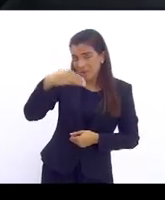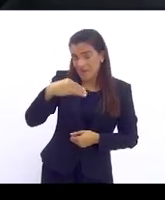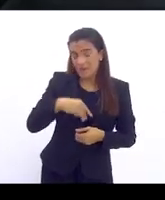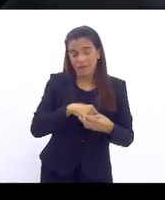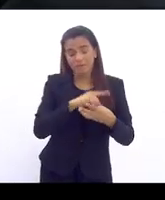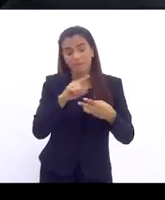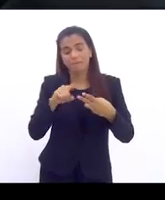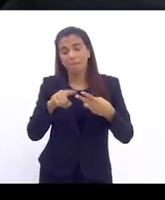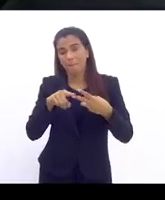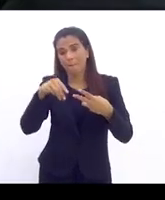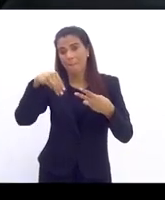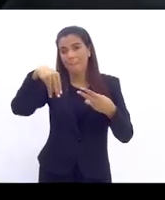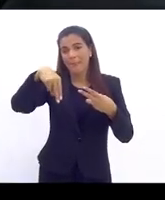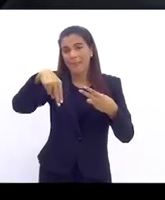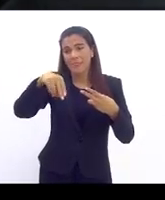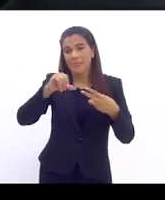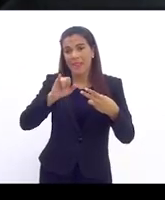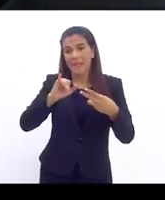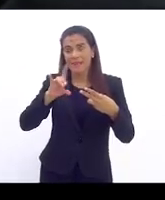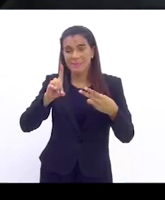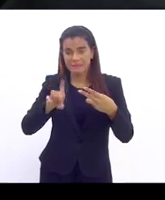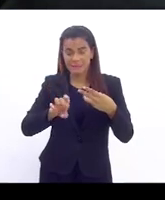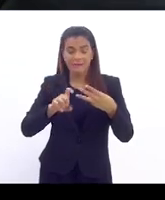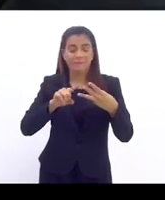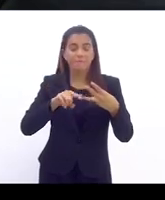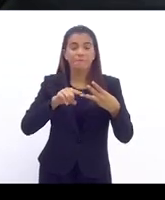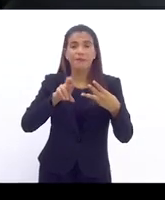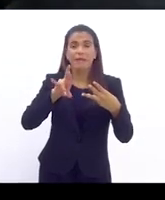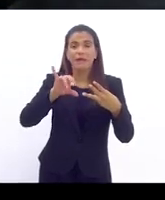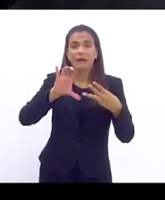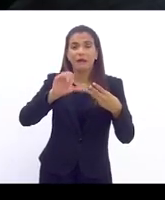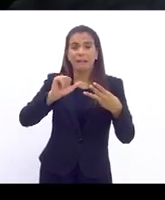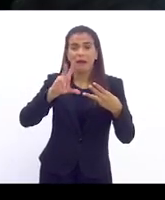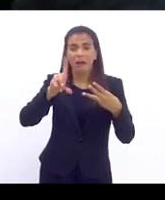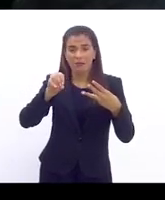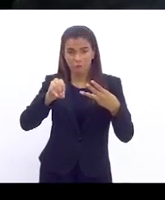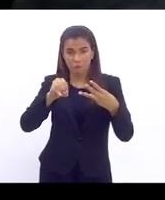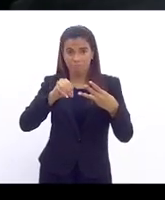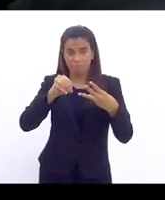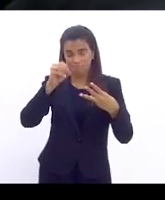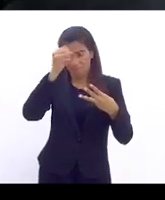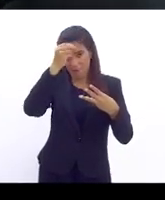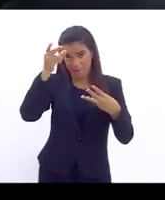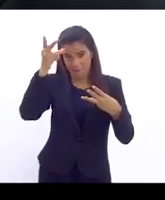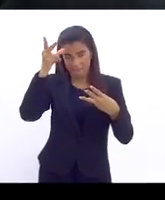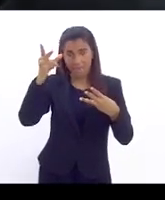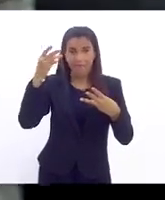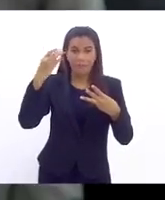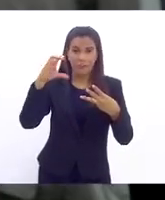Meire secretários meio ambiente Japeri e Ricardo Pereira da prefeitura de Niterói